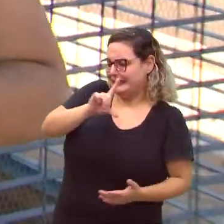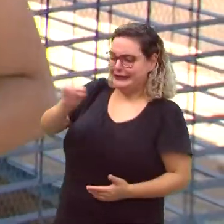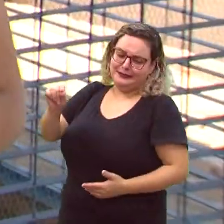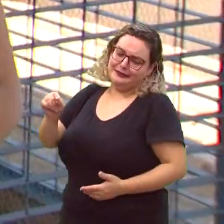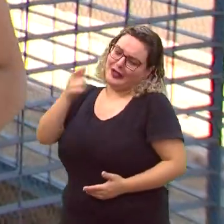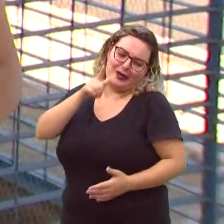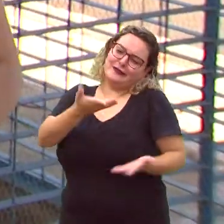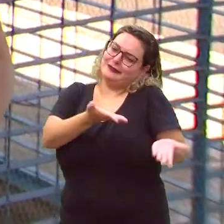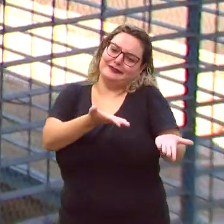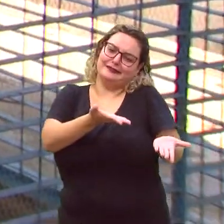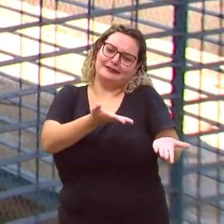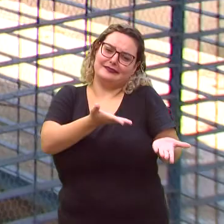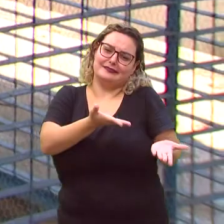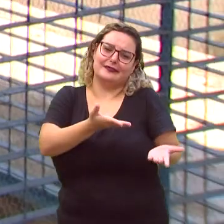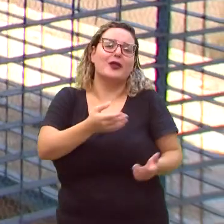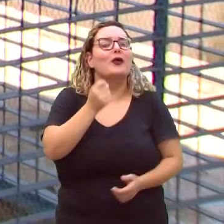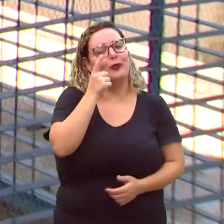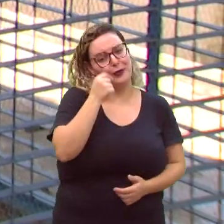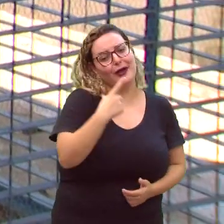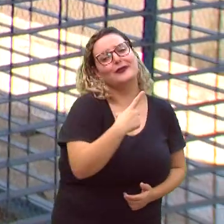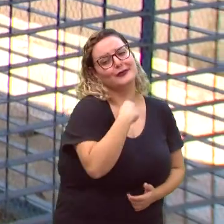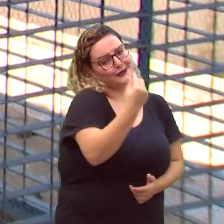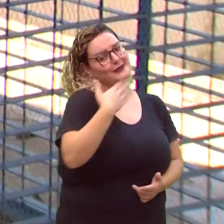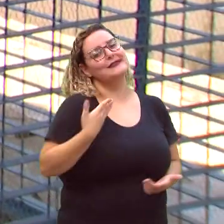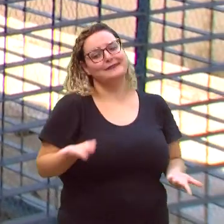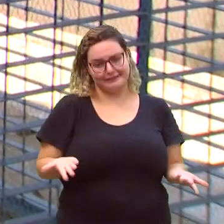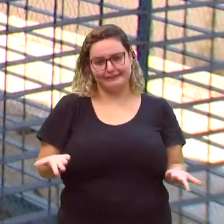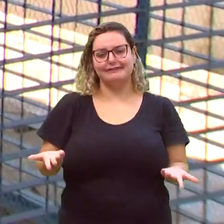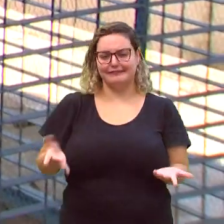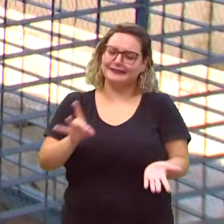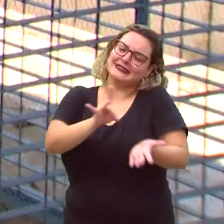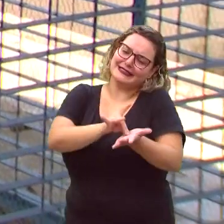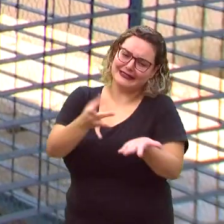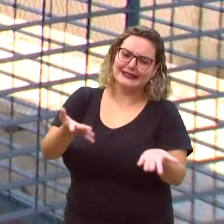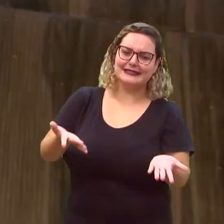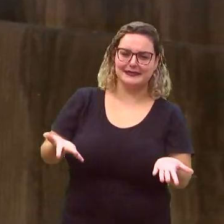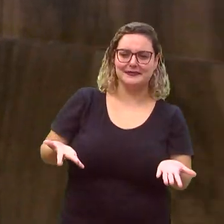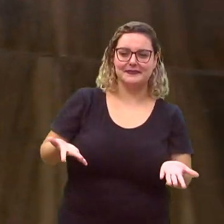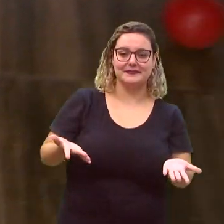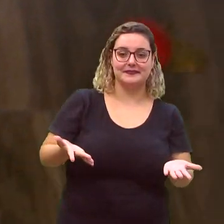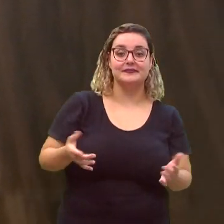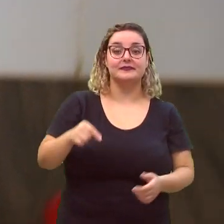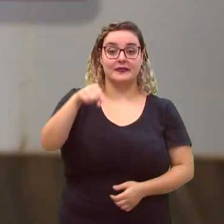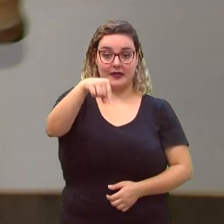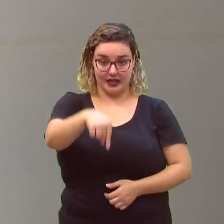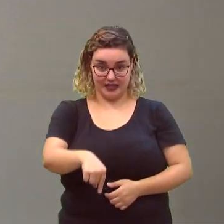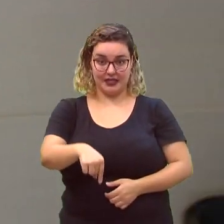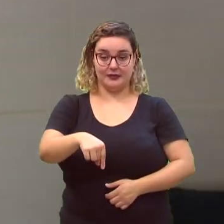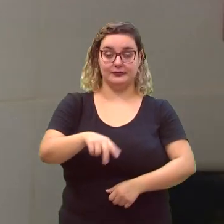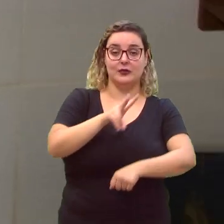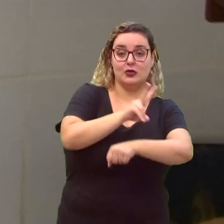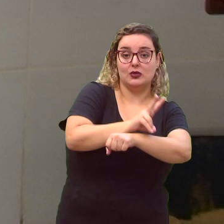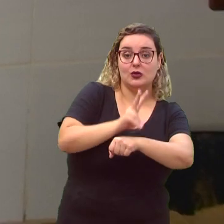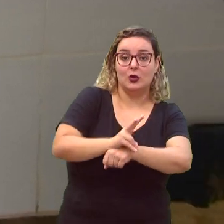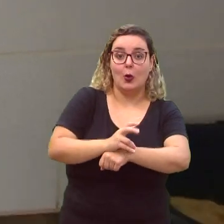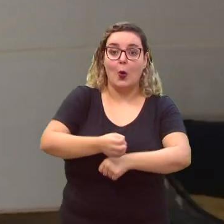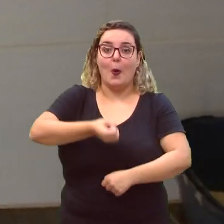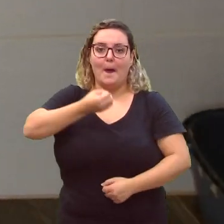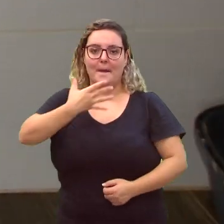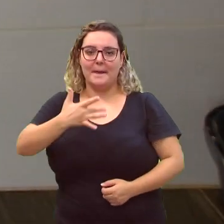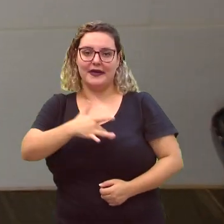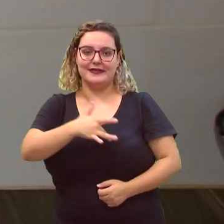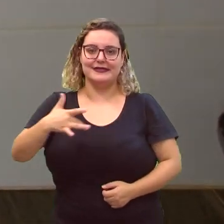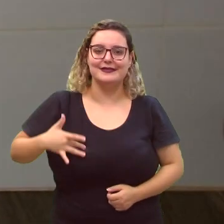embora sem ele, eu não vou conseguir. Na verdade, ele escolheu. Com certeza. Só no Departamento de Proteção e